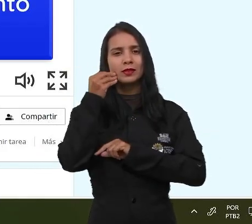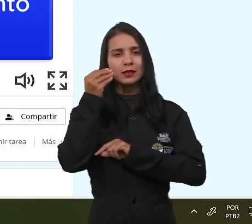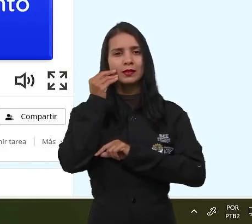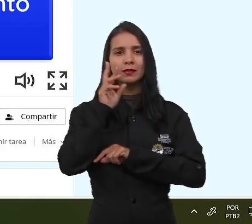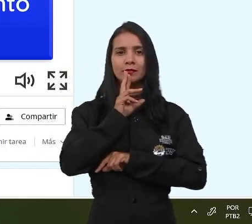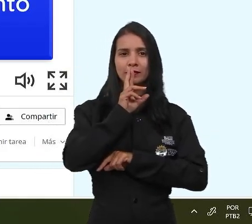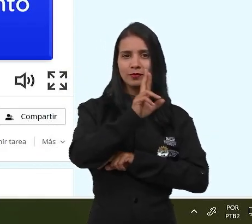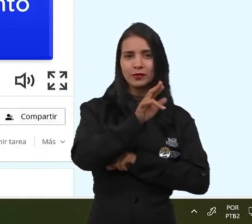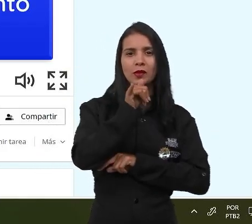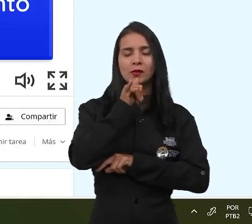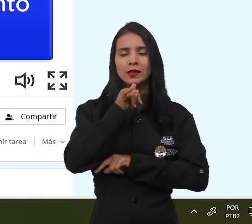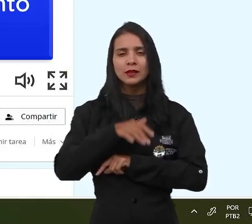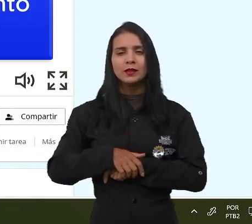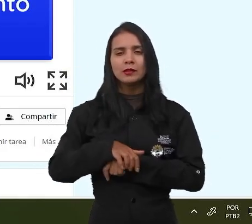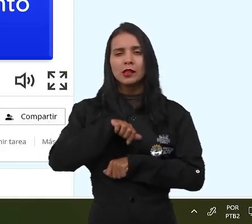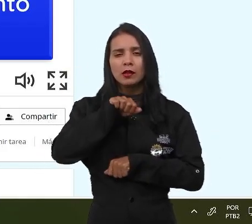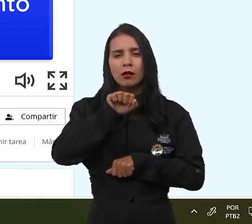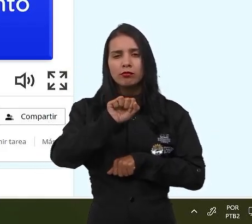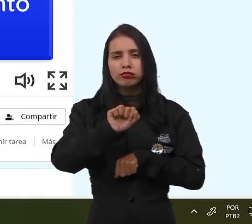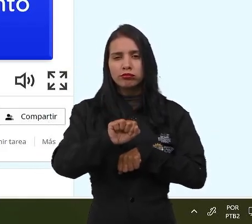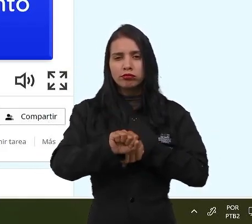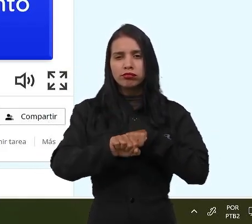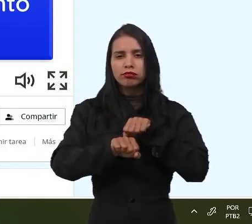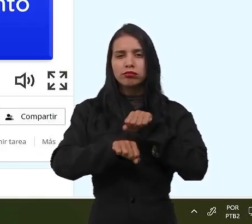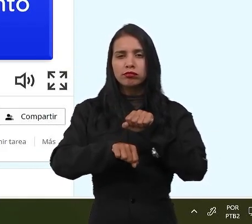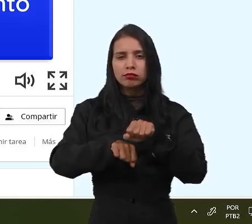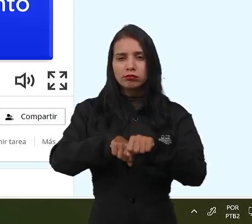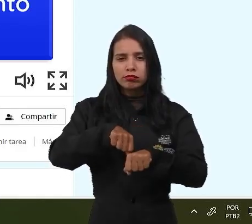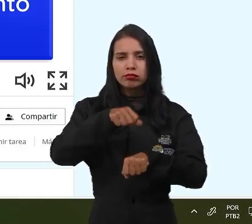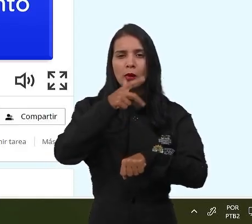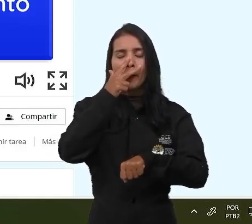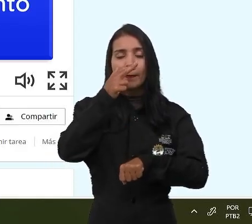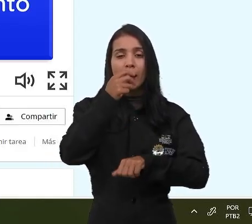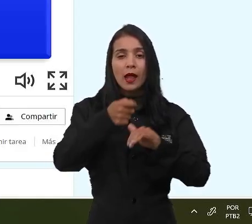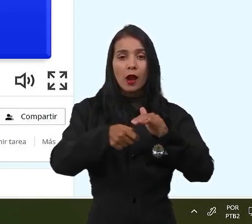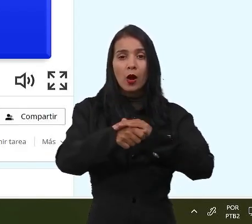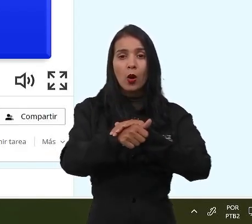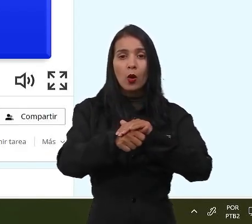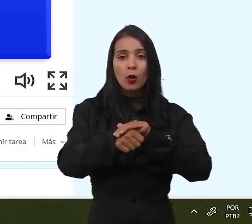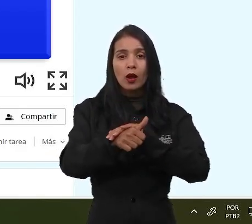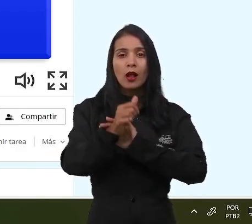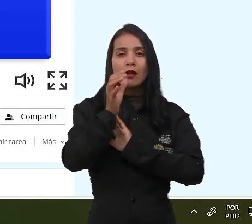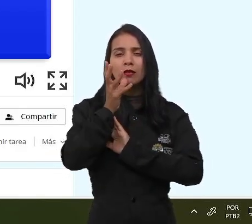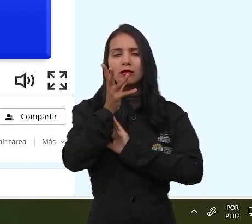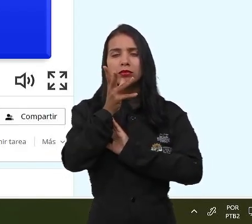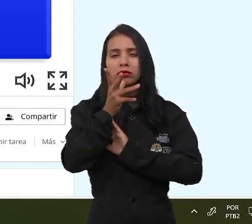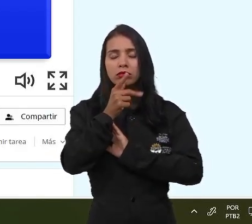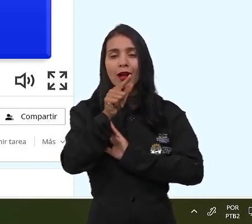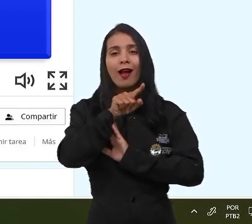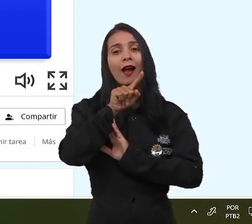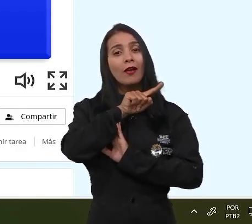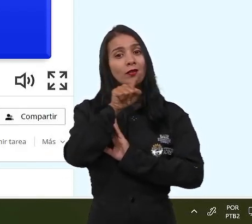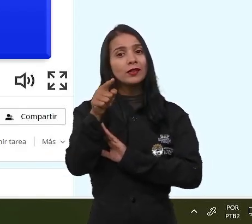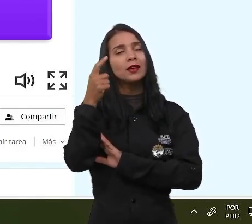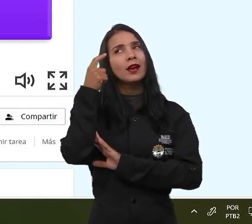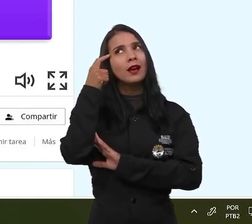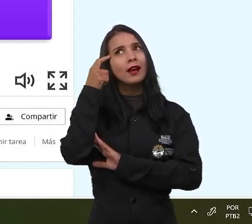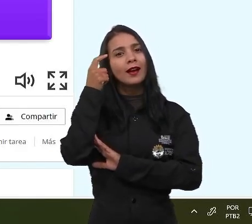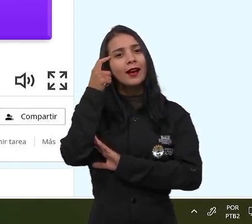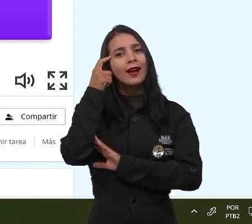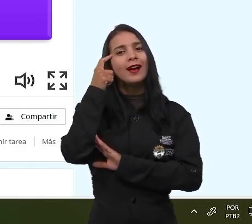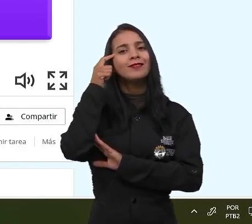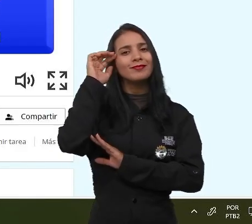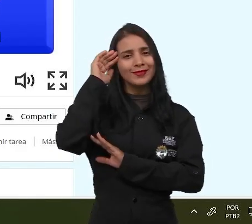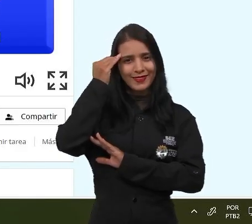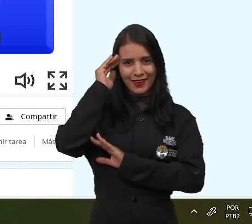Aí é lento como uma tortuga, é lento como uma tartaruga. Aí você associa, tá bom? Chicoteia los caracoles. E aí tem